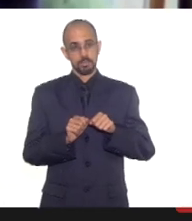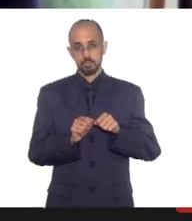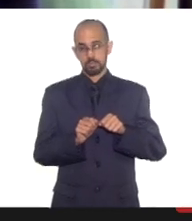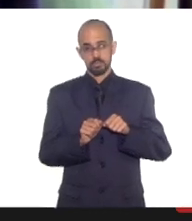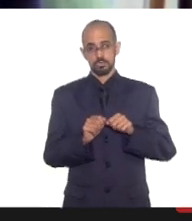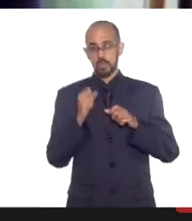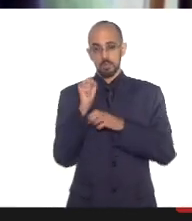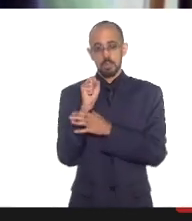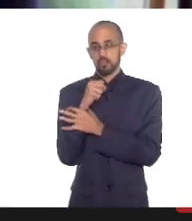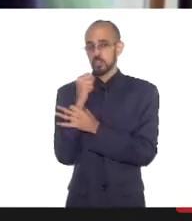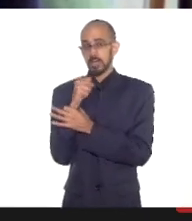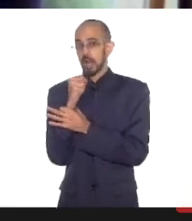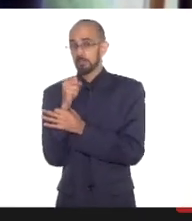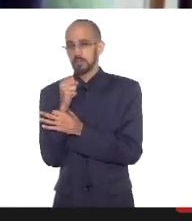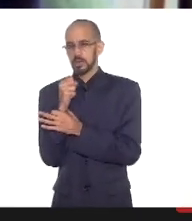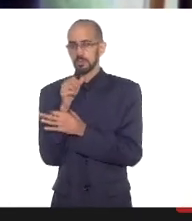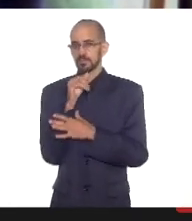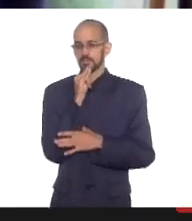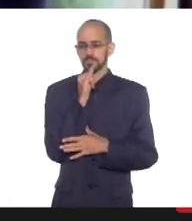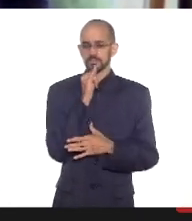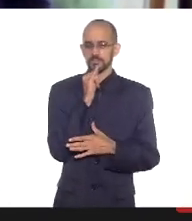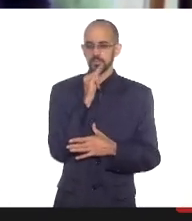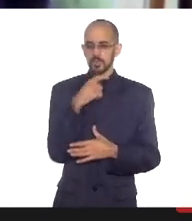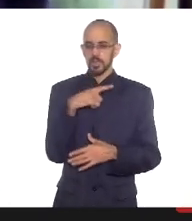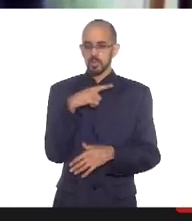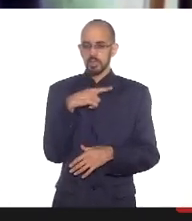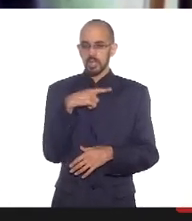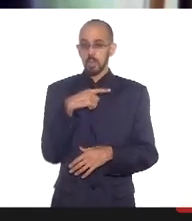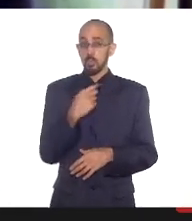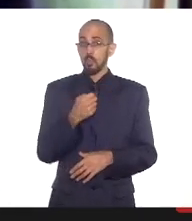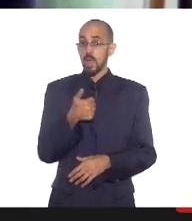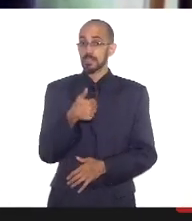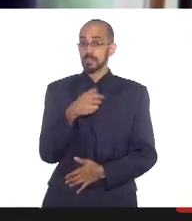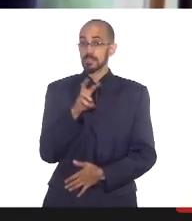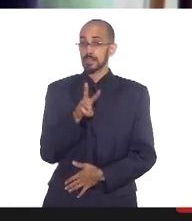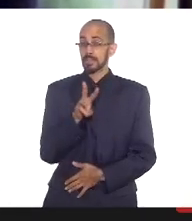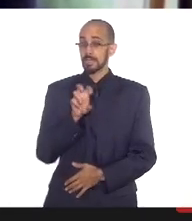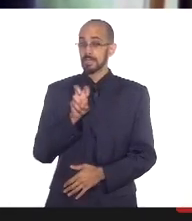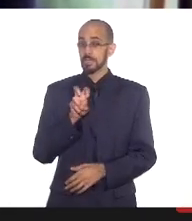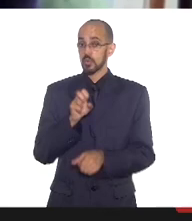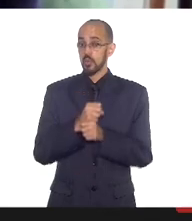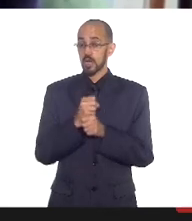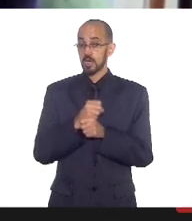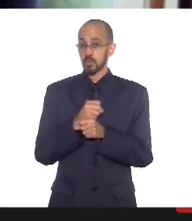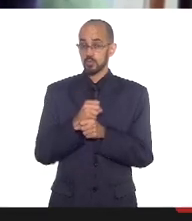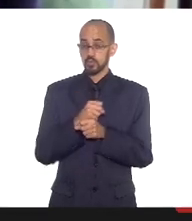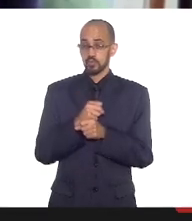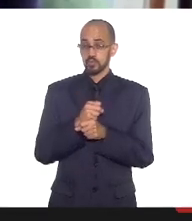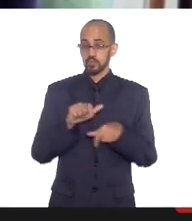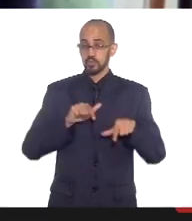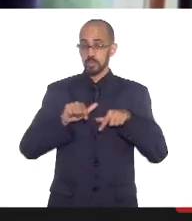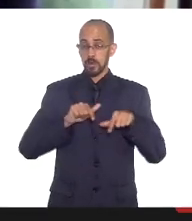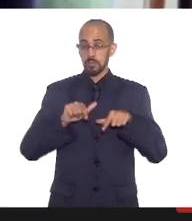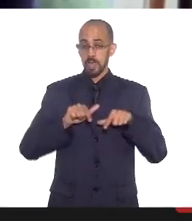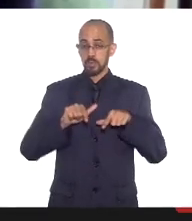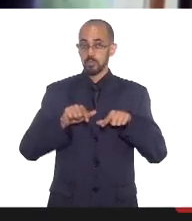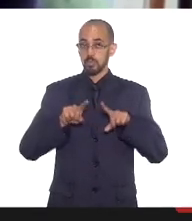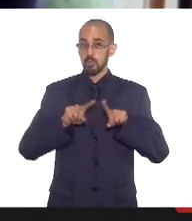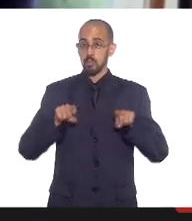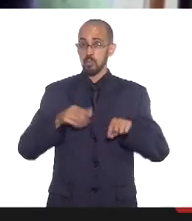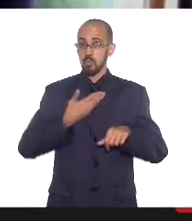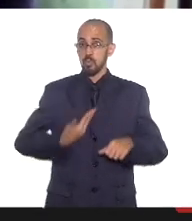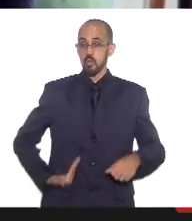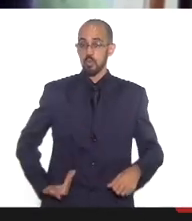desculpa eu tenho quase 35 anos serviço público eu nunca vi a